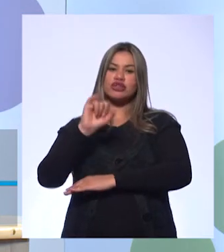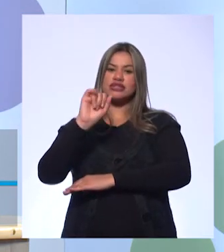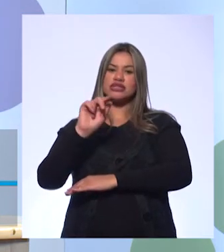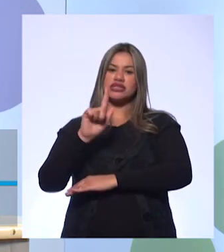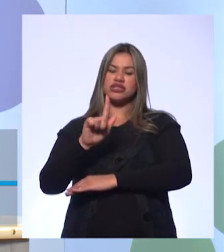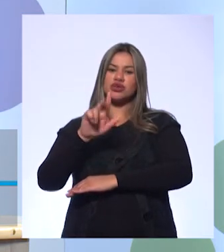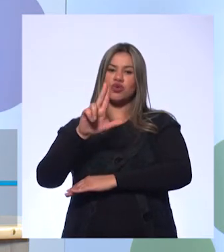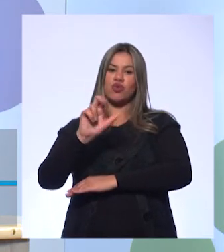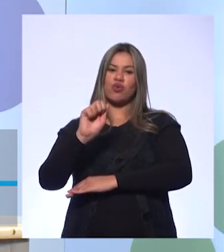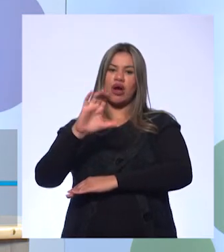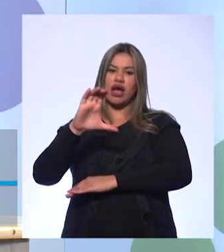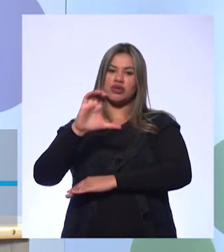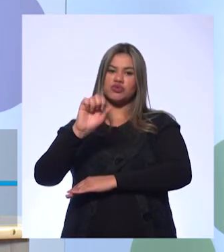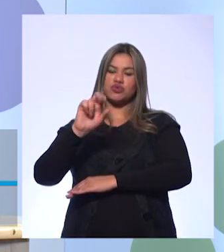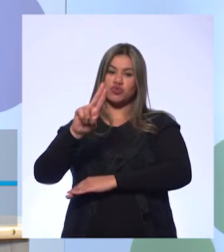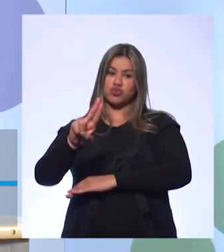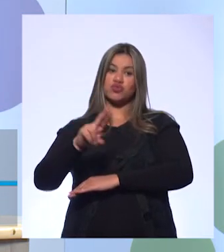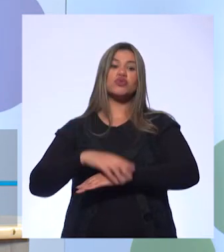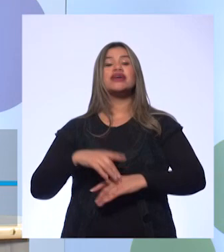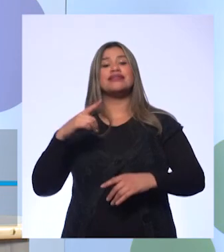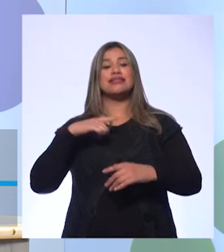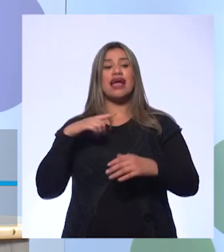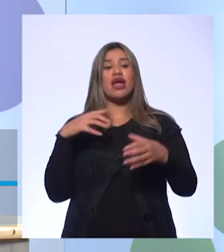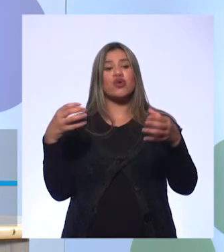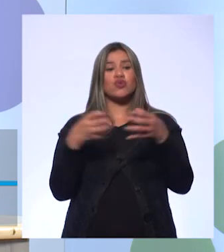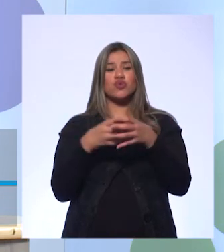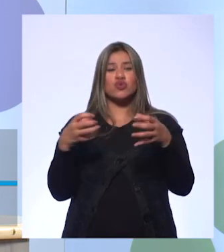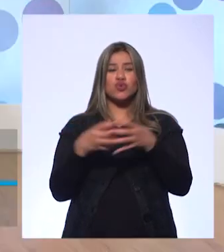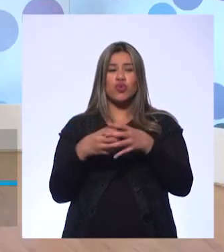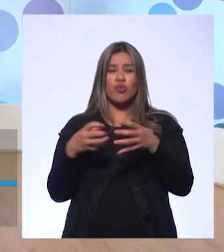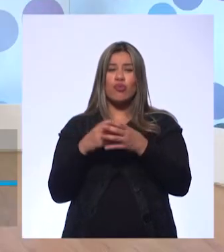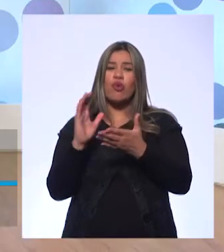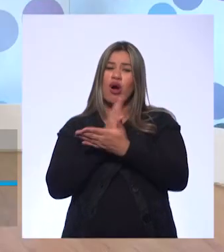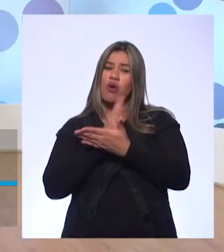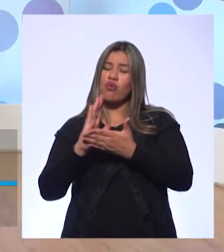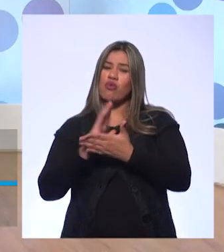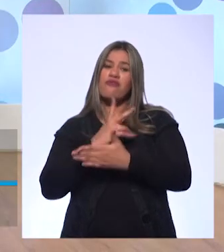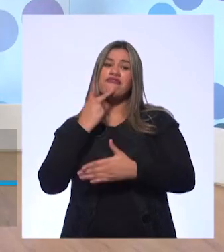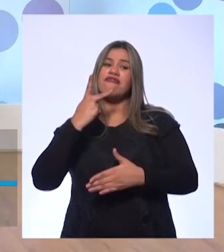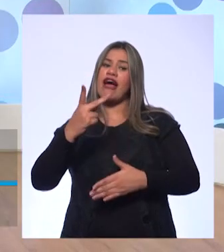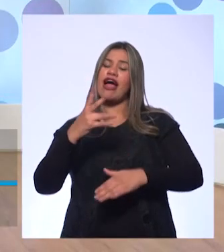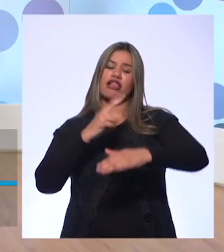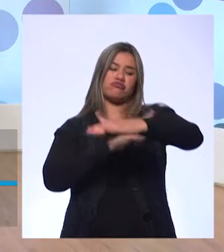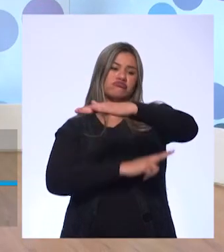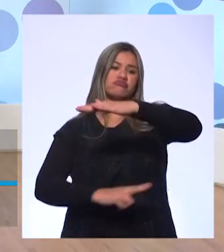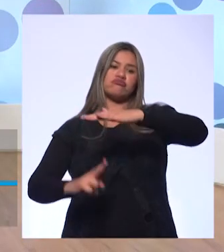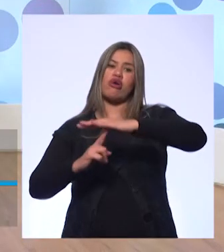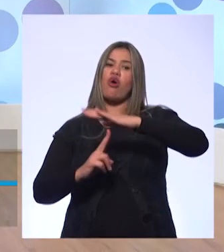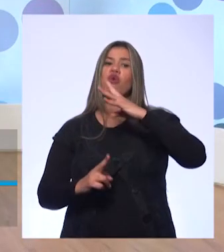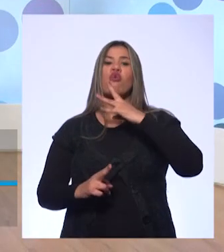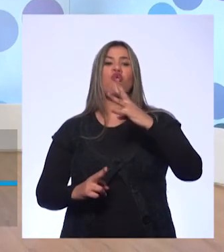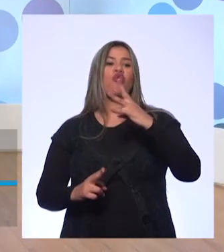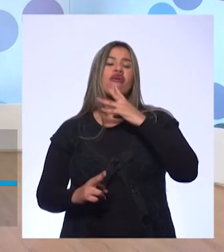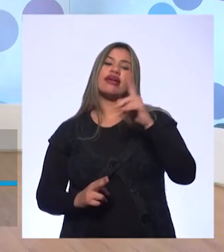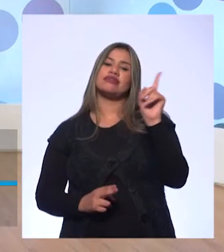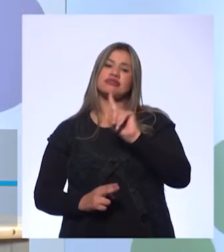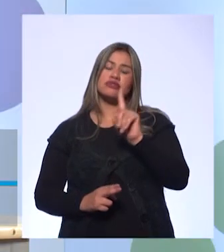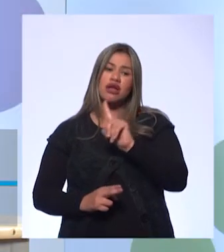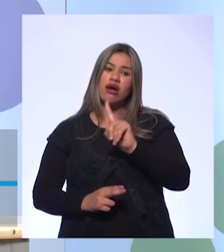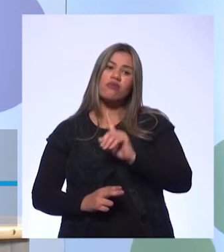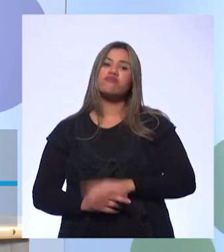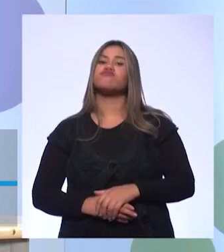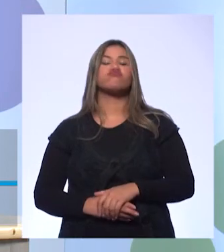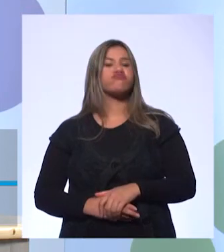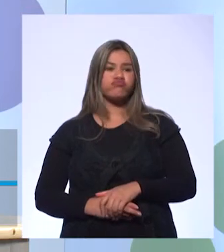aqui professora Janaína Estão dizendo que não conhecem a ponte Eles já ouvir O que